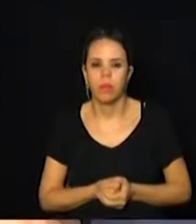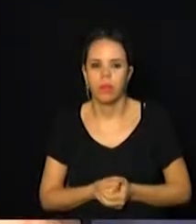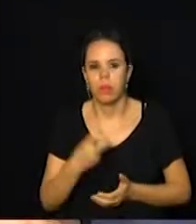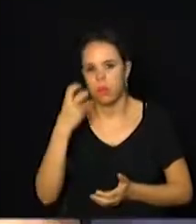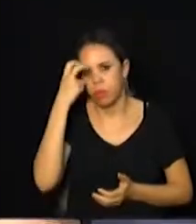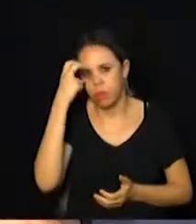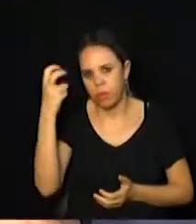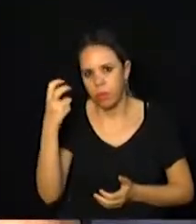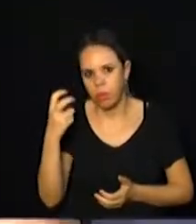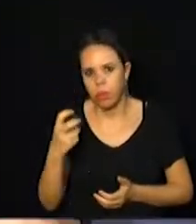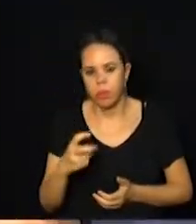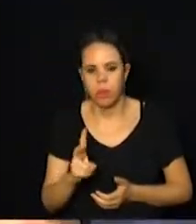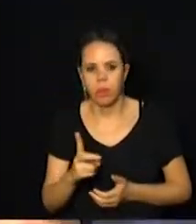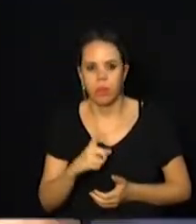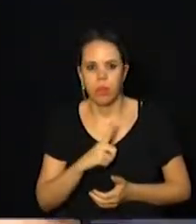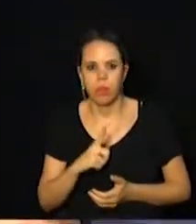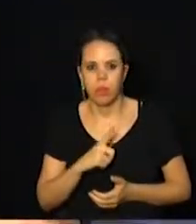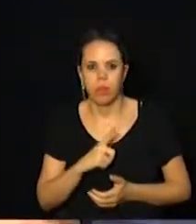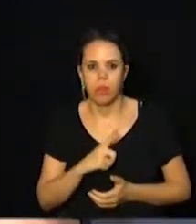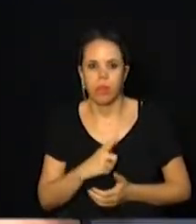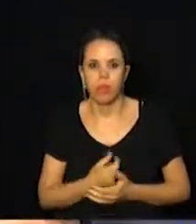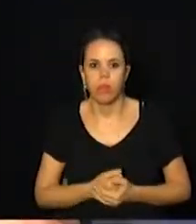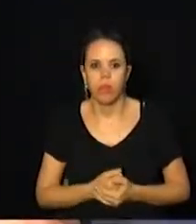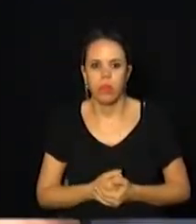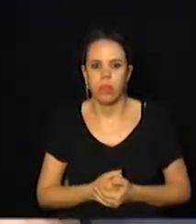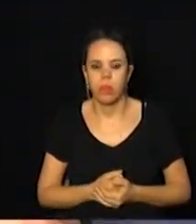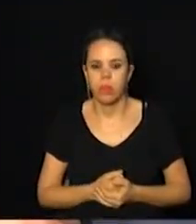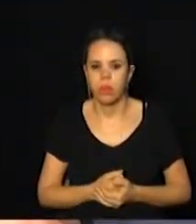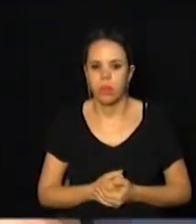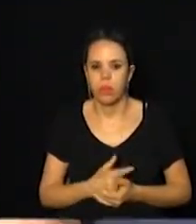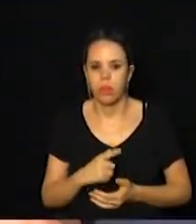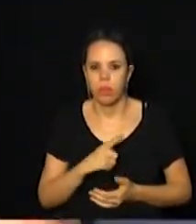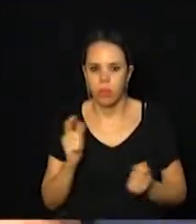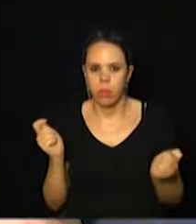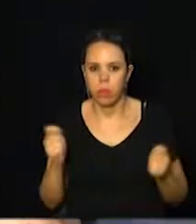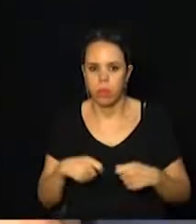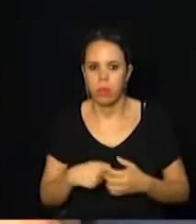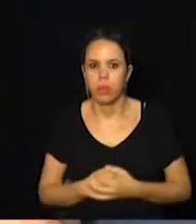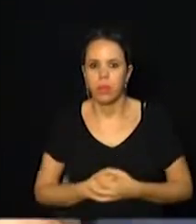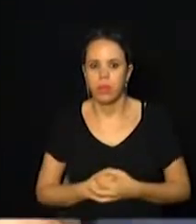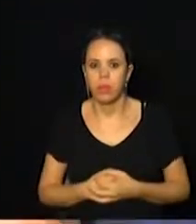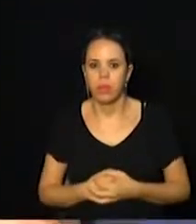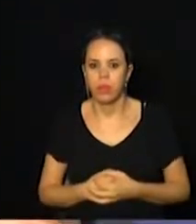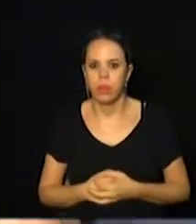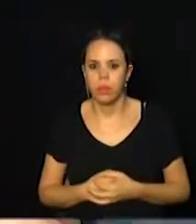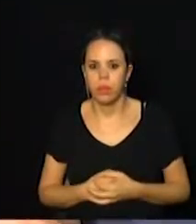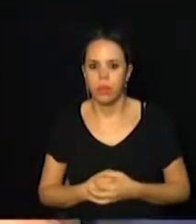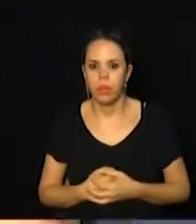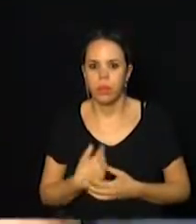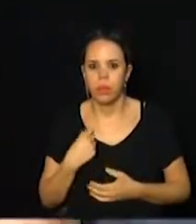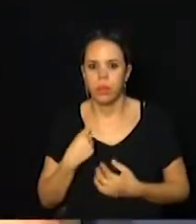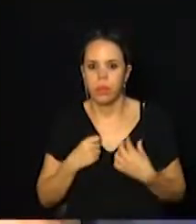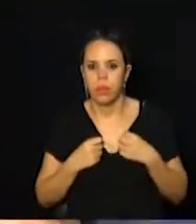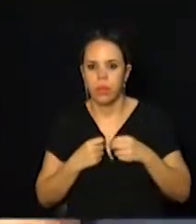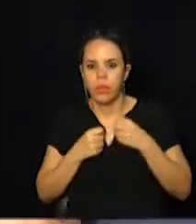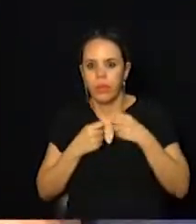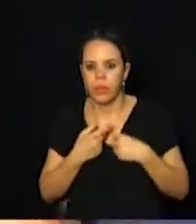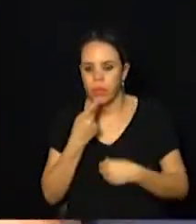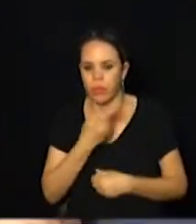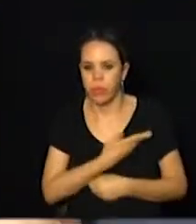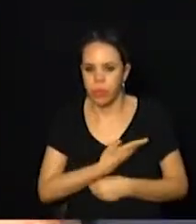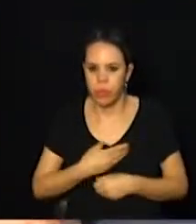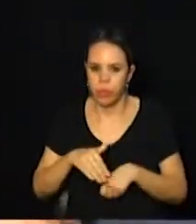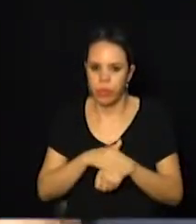sabedoria vai ser temos que ser inteligente faz tempo que ter competência para falar com essas